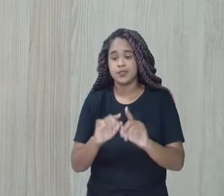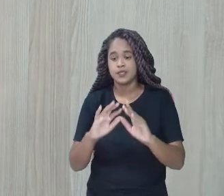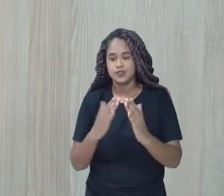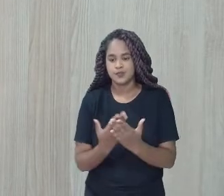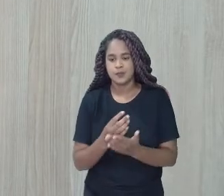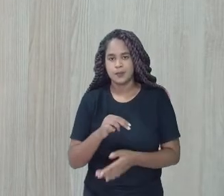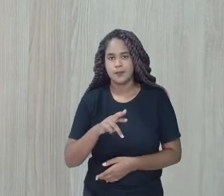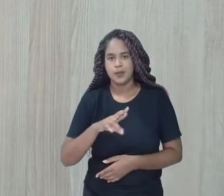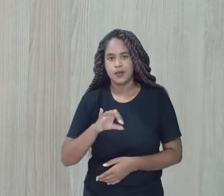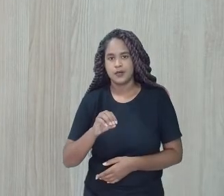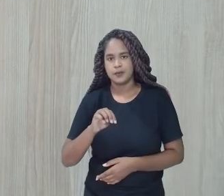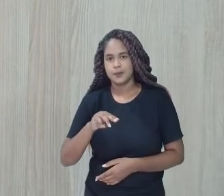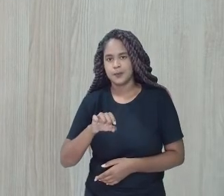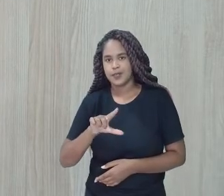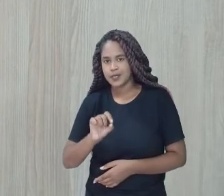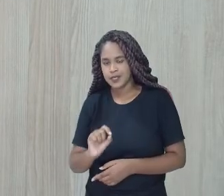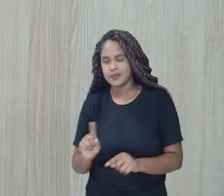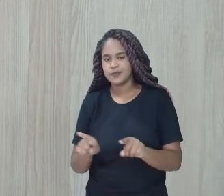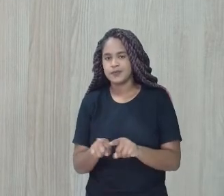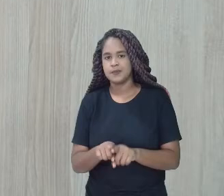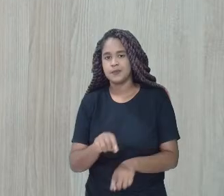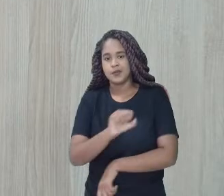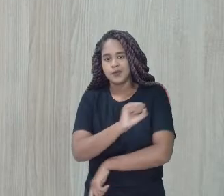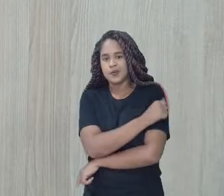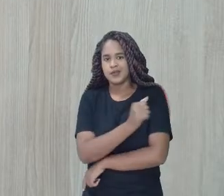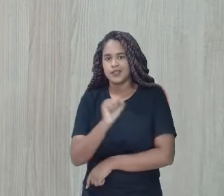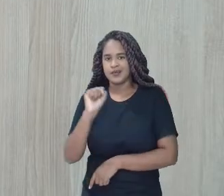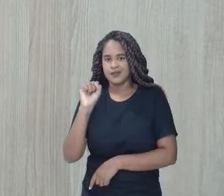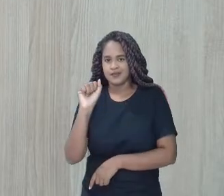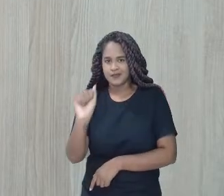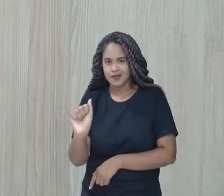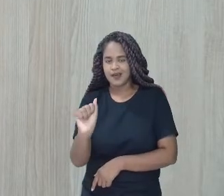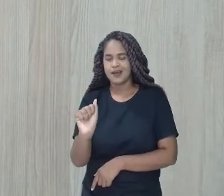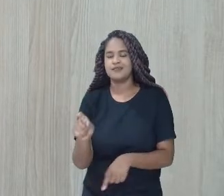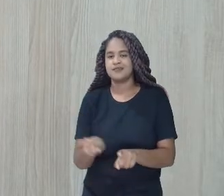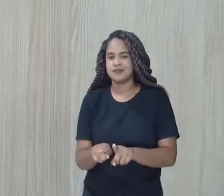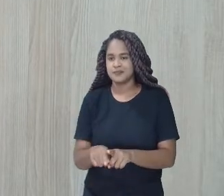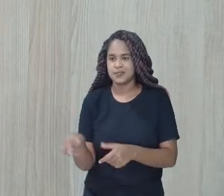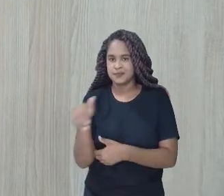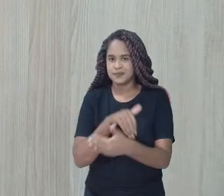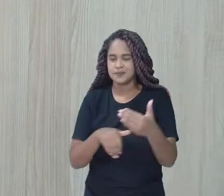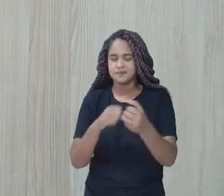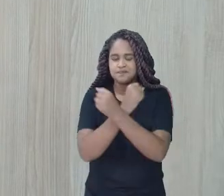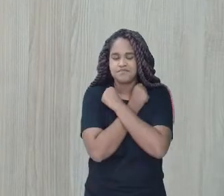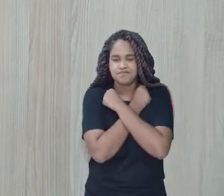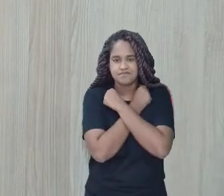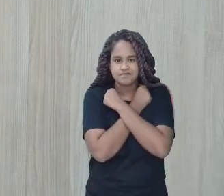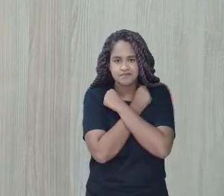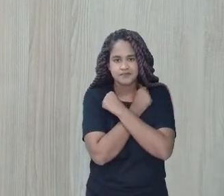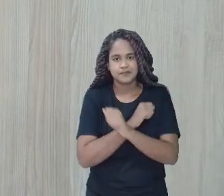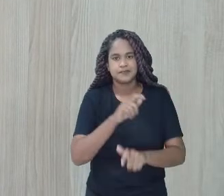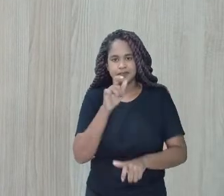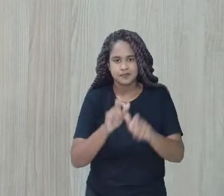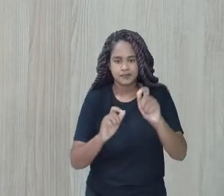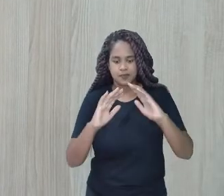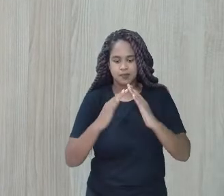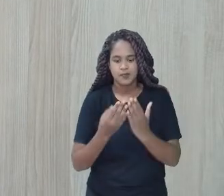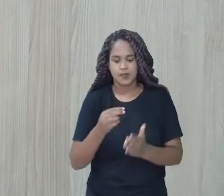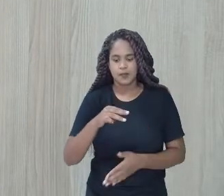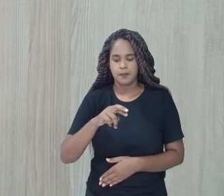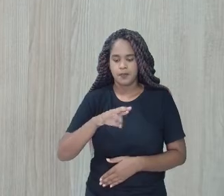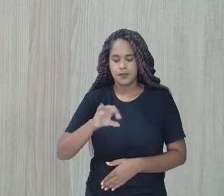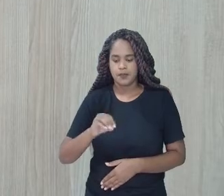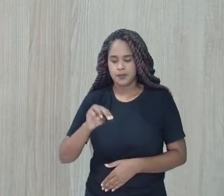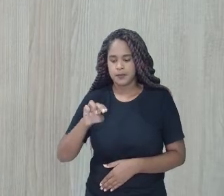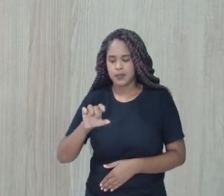presente também aqui, 8º A aqui presente. Um abração aí, hein, o pessoal da Escola Mário